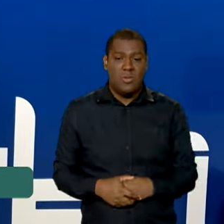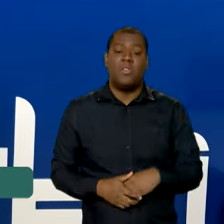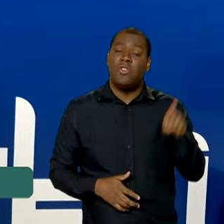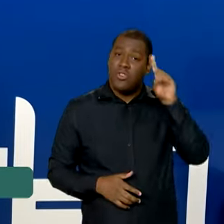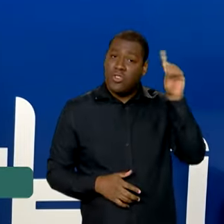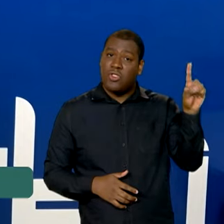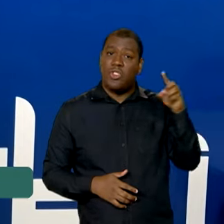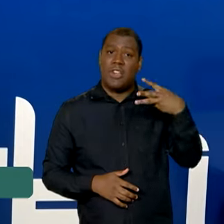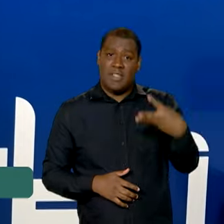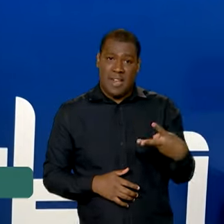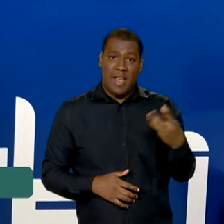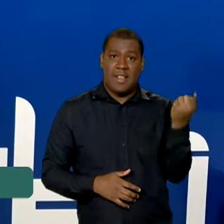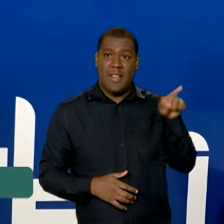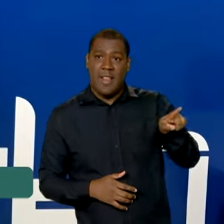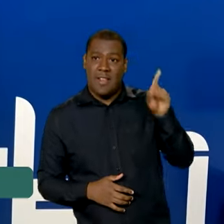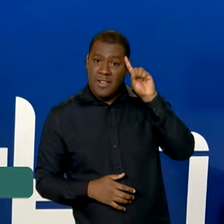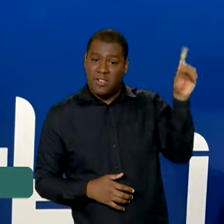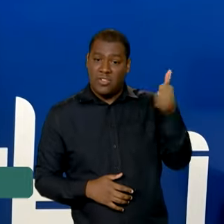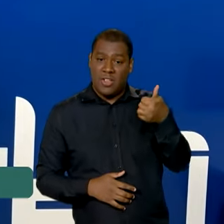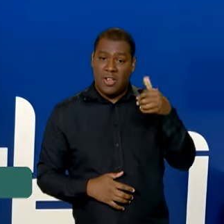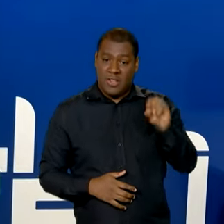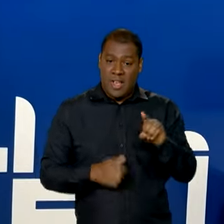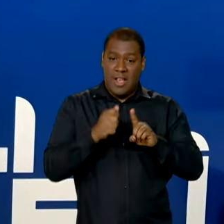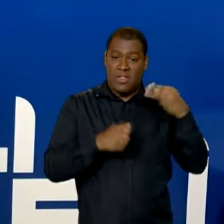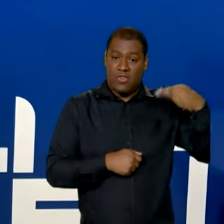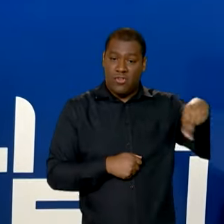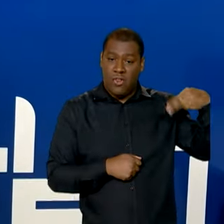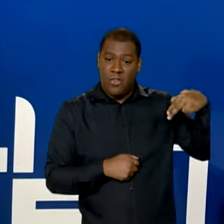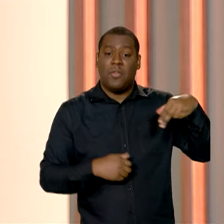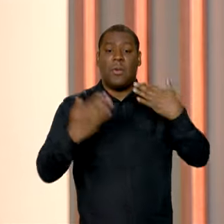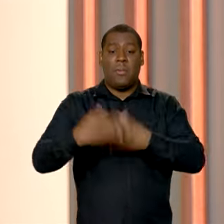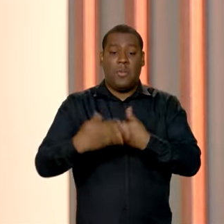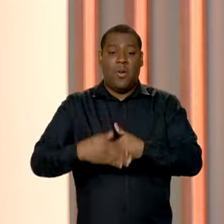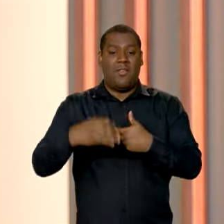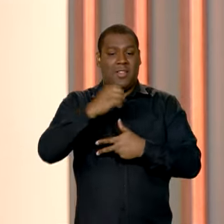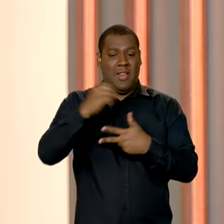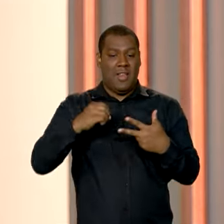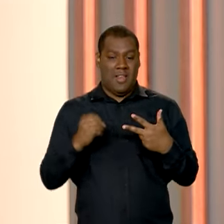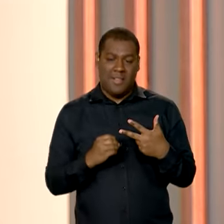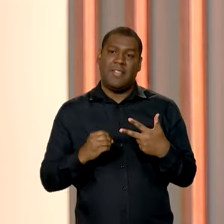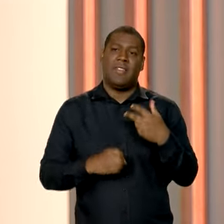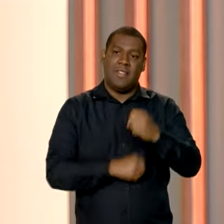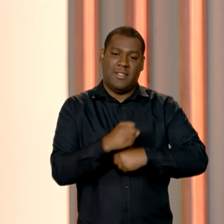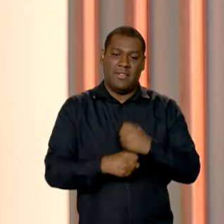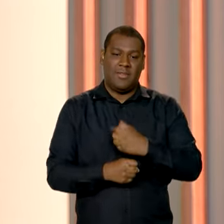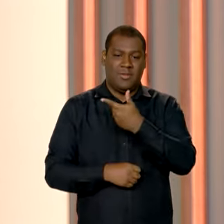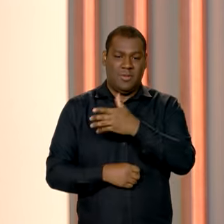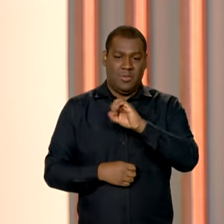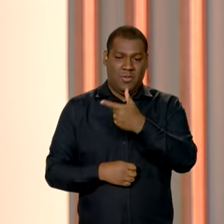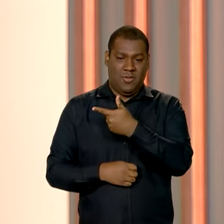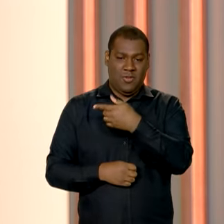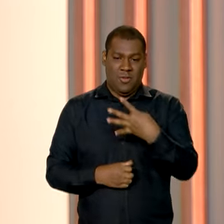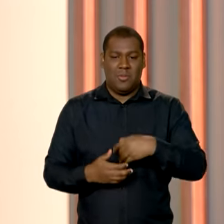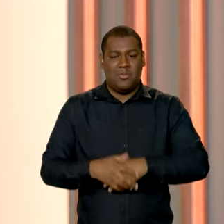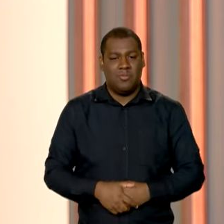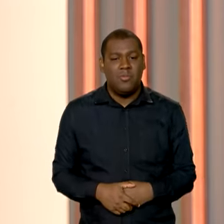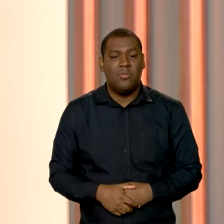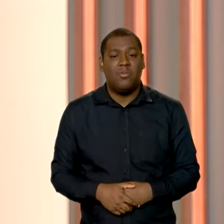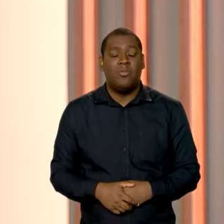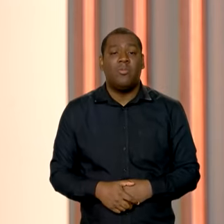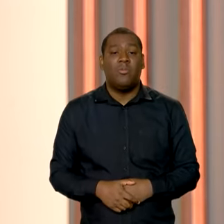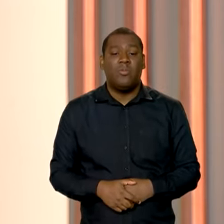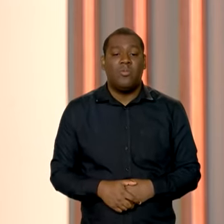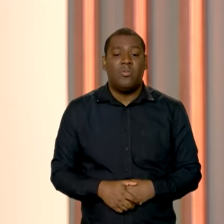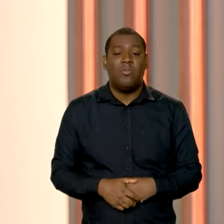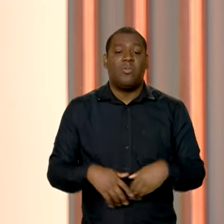de novembro, serão realizadas as provas do Enem 2024. E ainda sobre educação, alunos do segundo